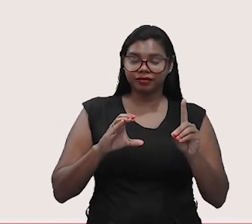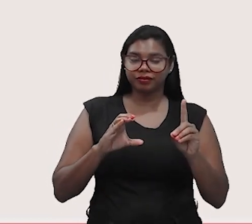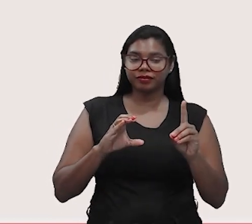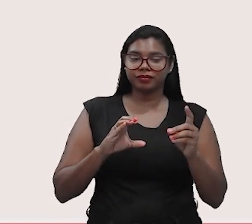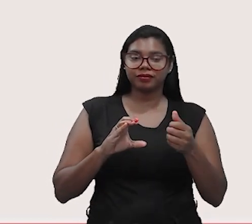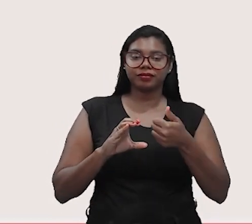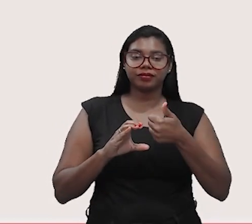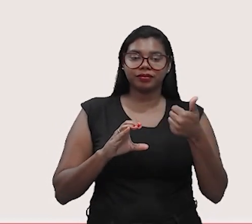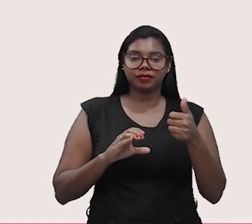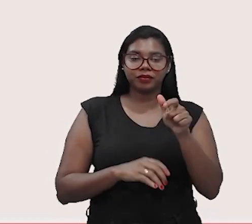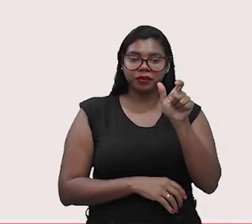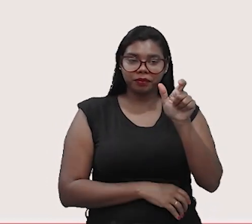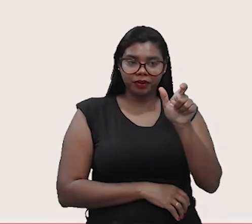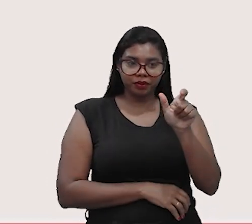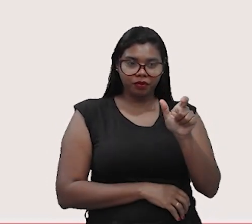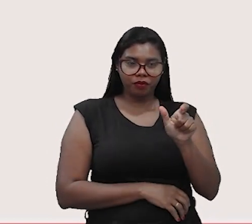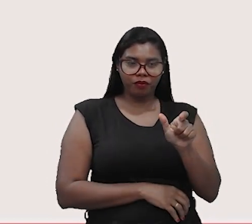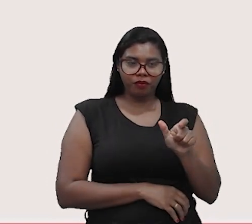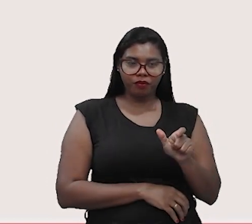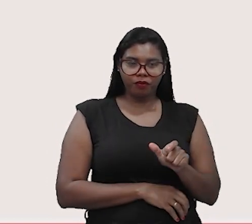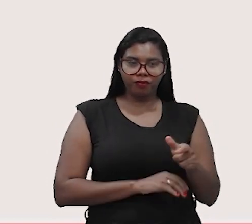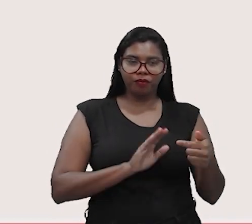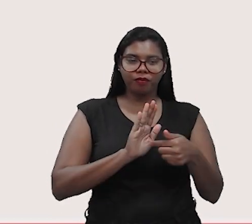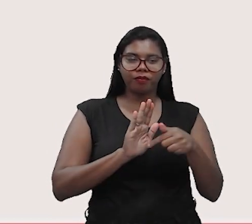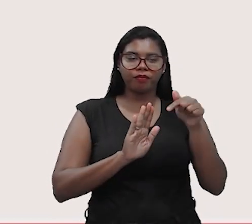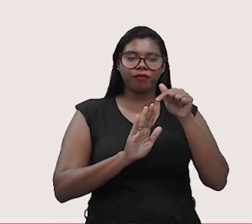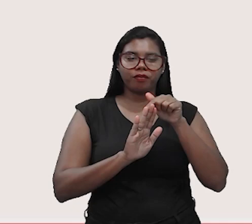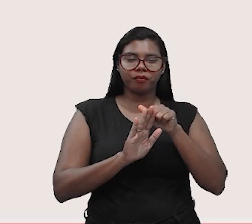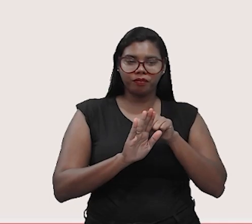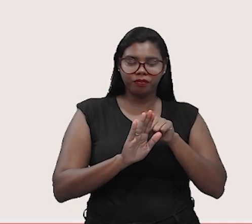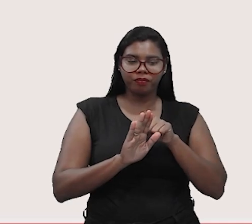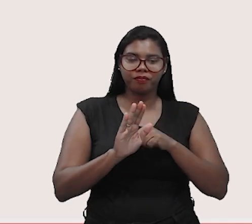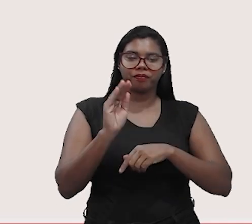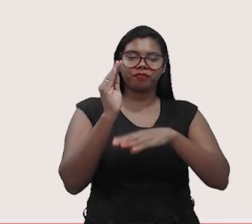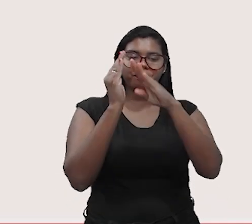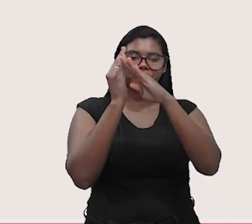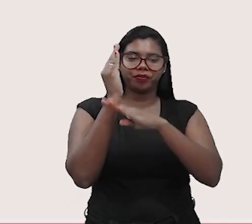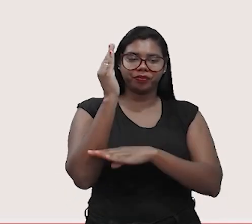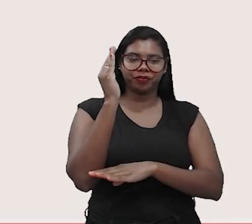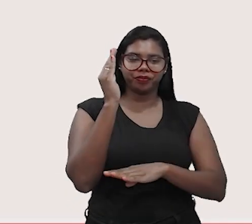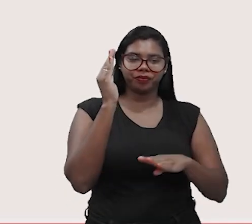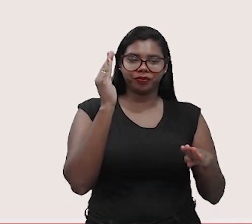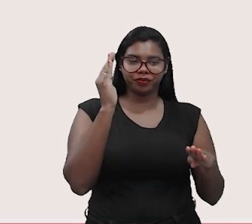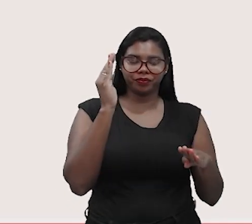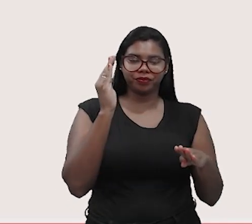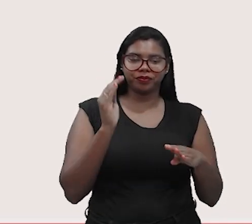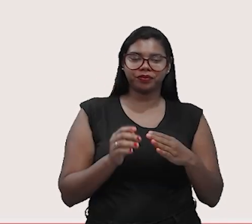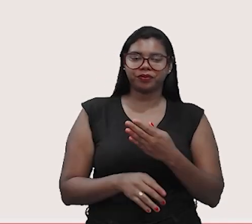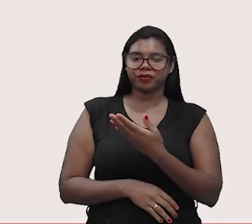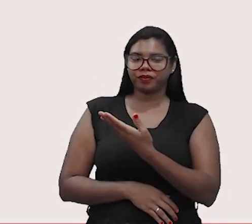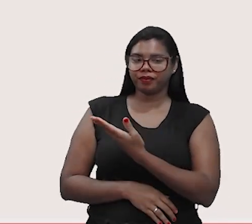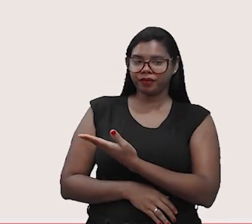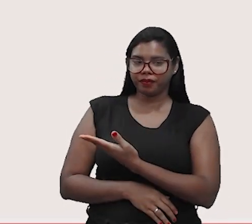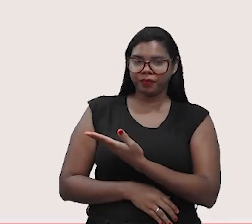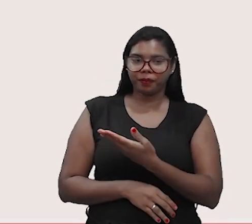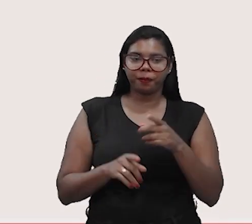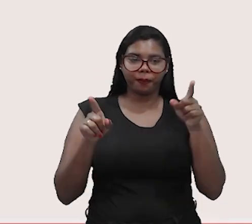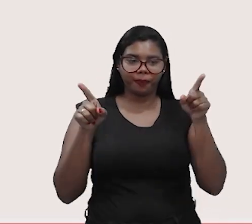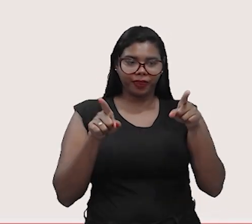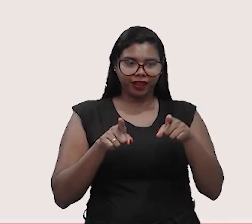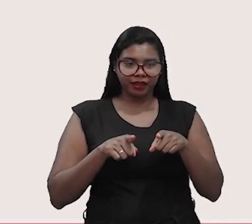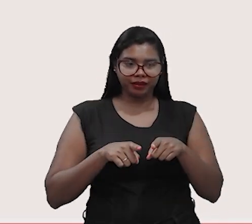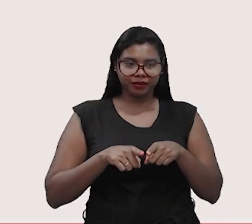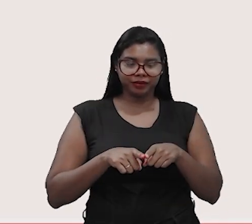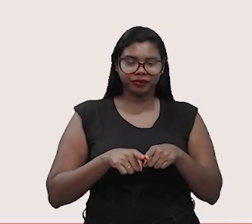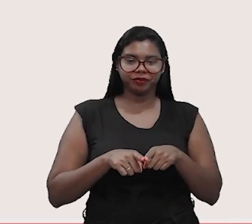a parábola no plano cartesiano, como fica a figura da parábola, com a concavidade A voltada para cima, A voltada para